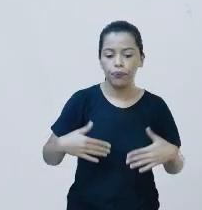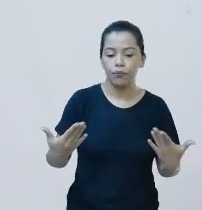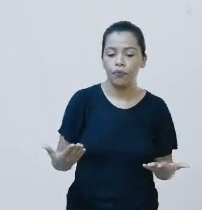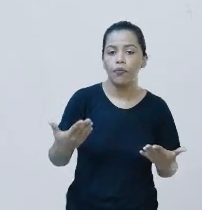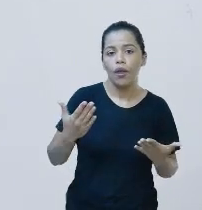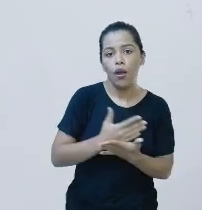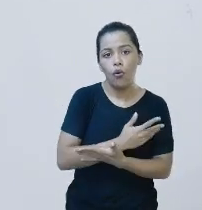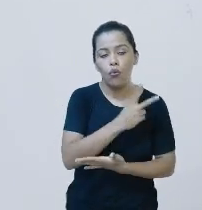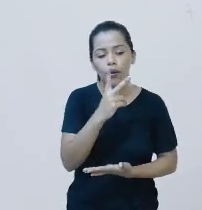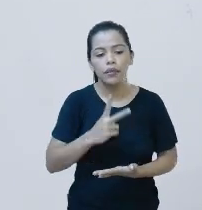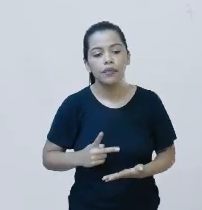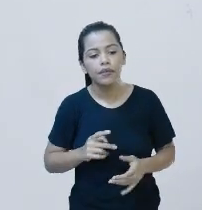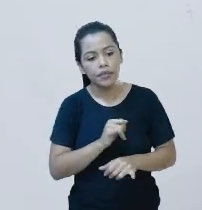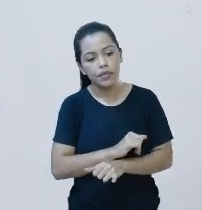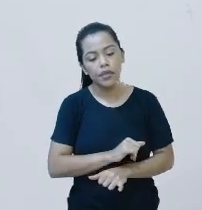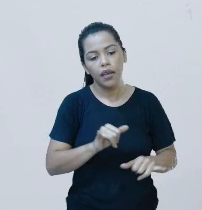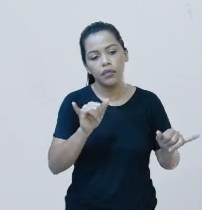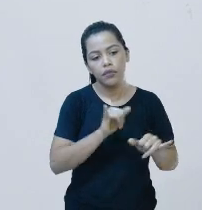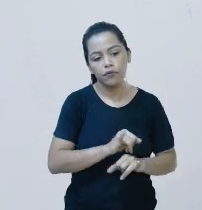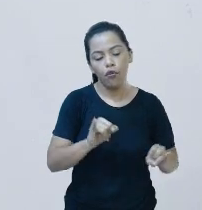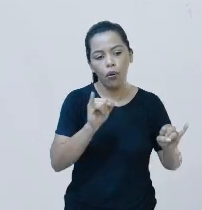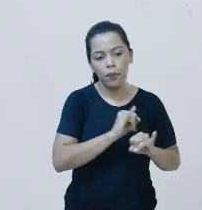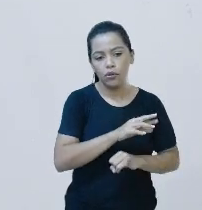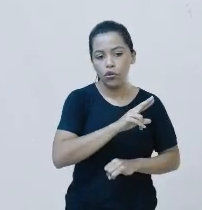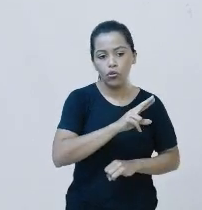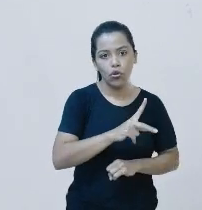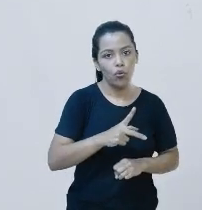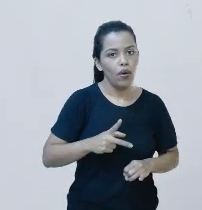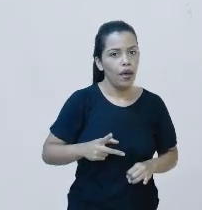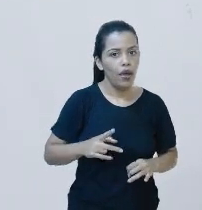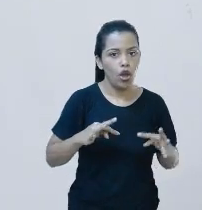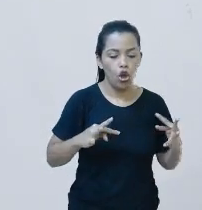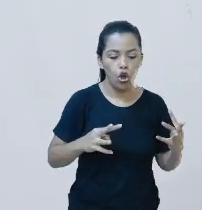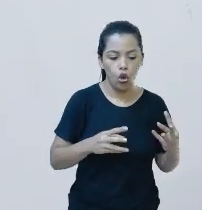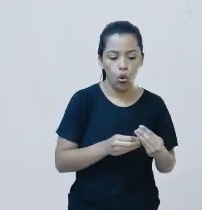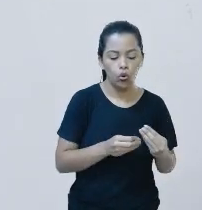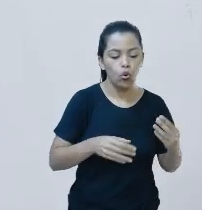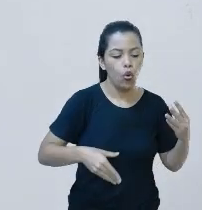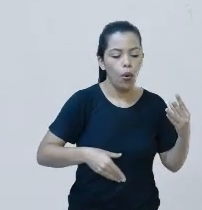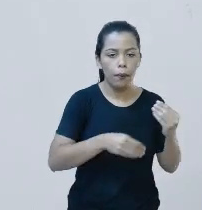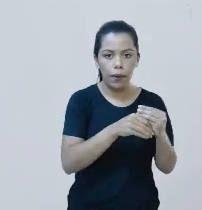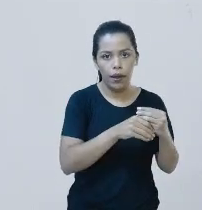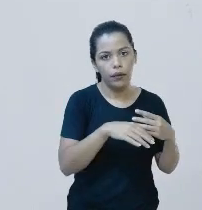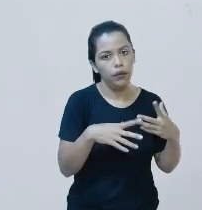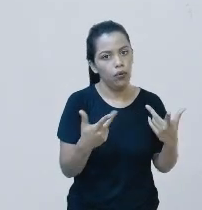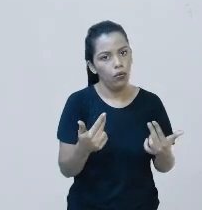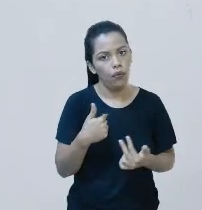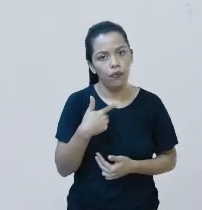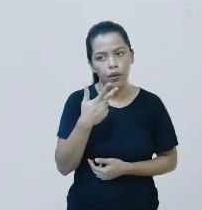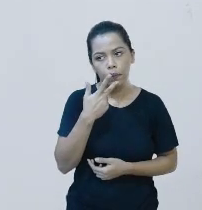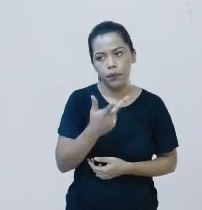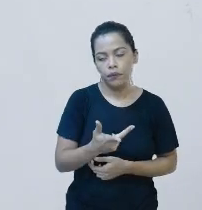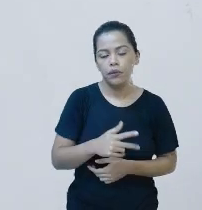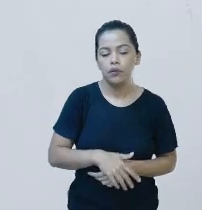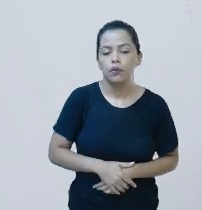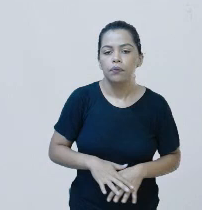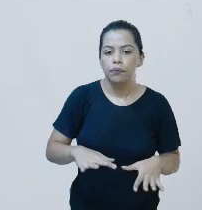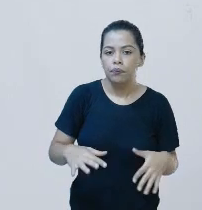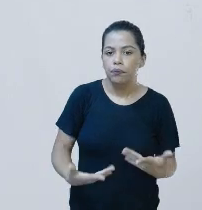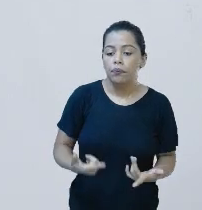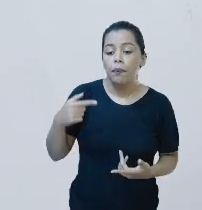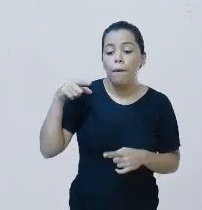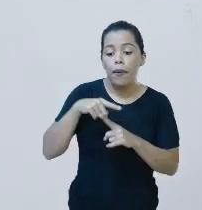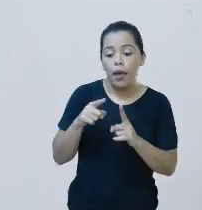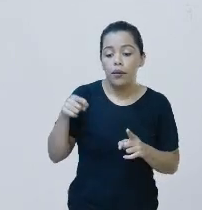as informações não são suficientes, como eu te falei. Não é? A reportagem